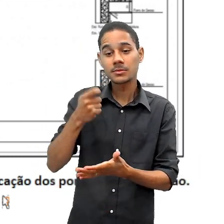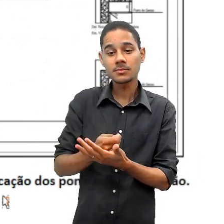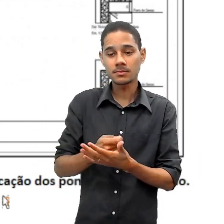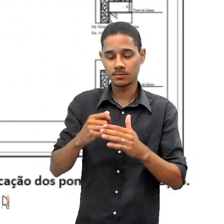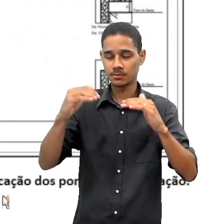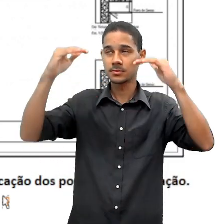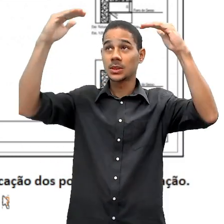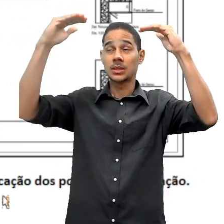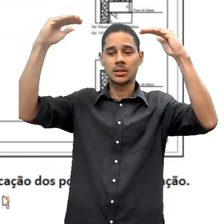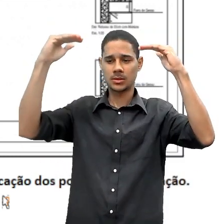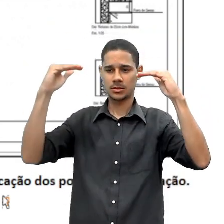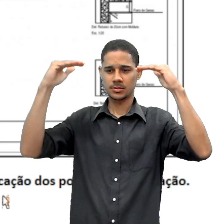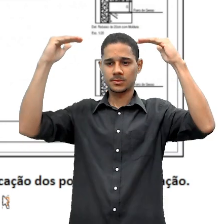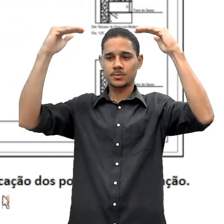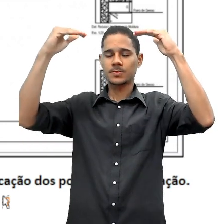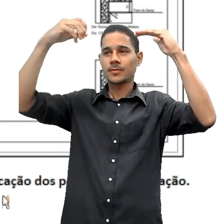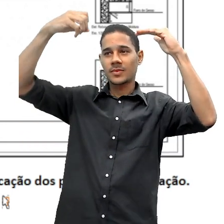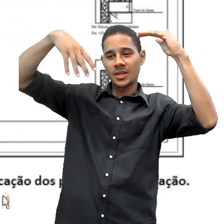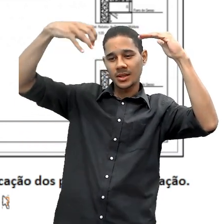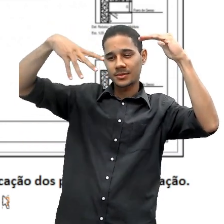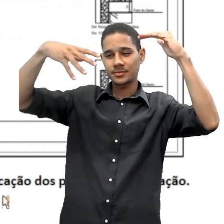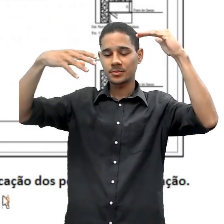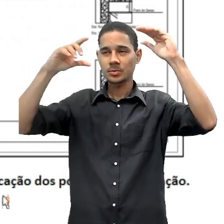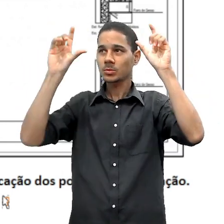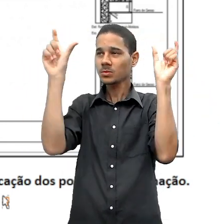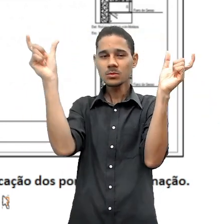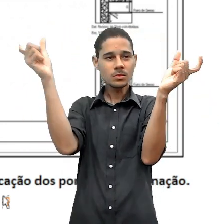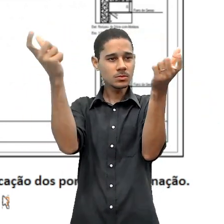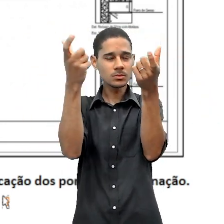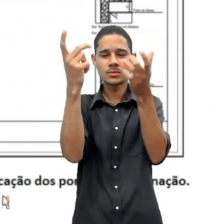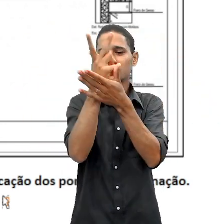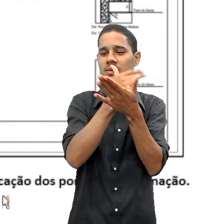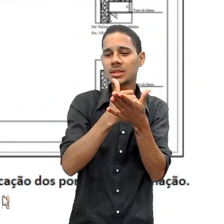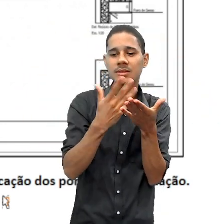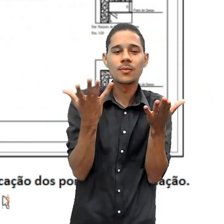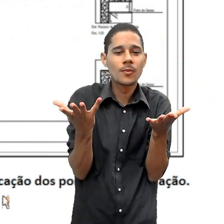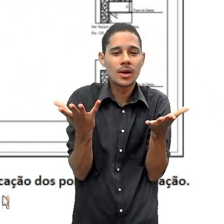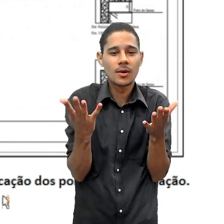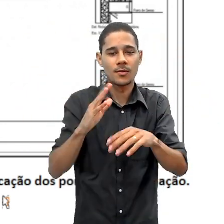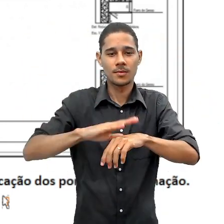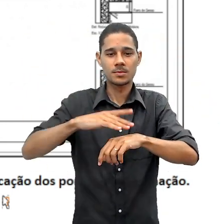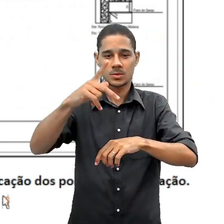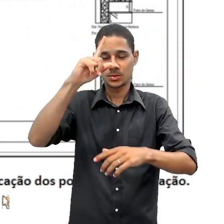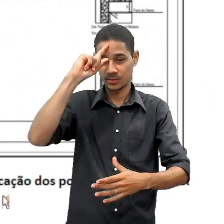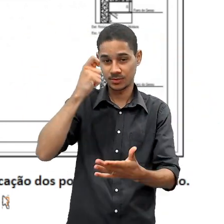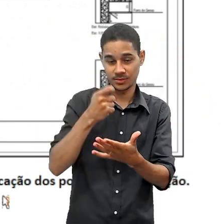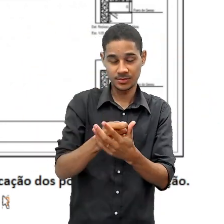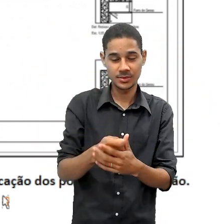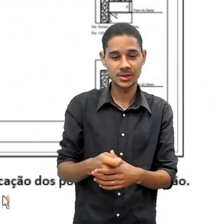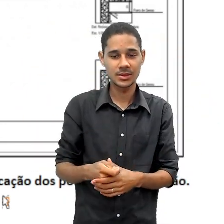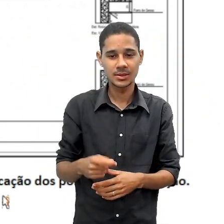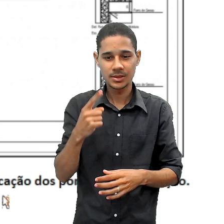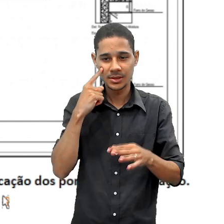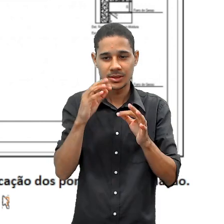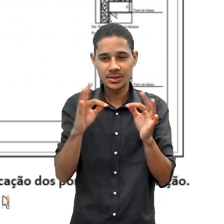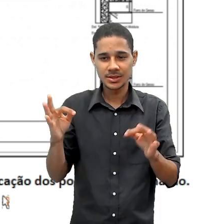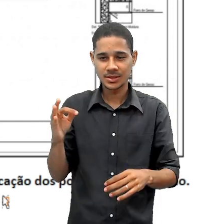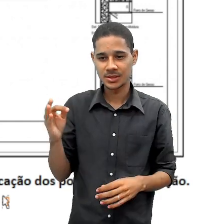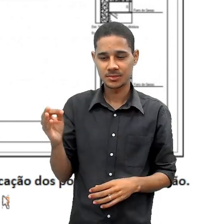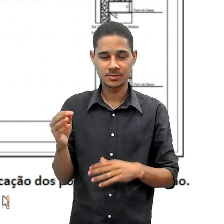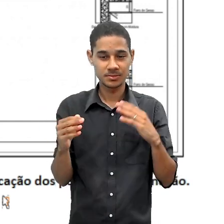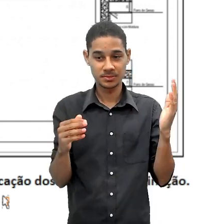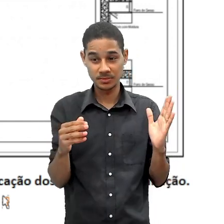da iluminação, a altura do rasgo, da sanca, o desenho, né? Então a gente tem uma forma mais simplificada aqui à esquerda